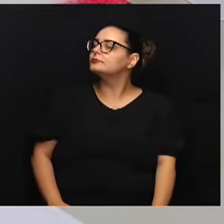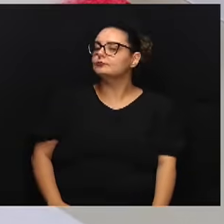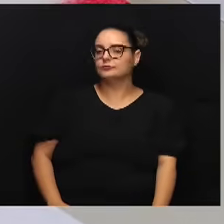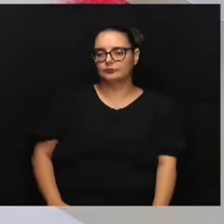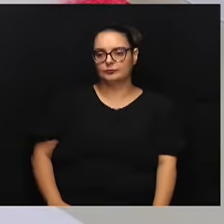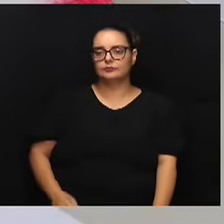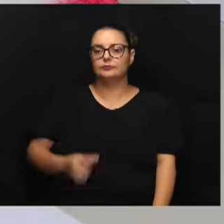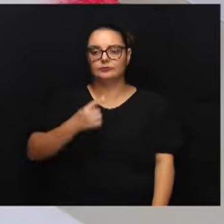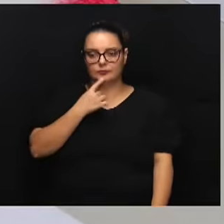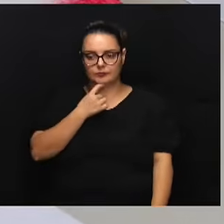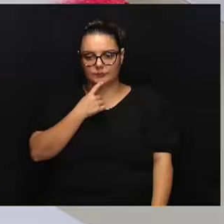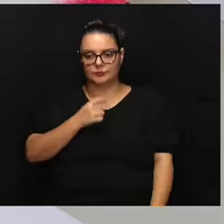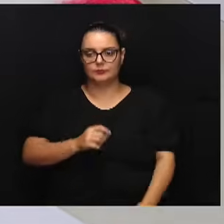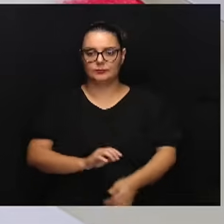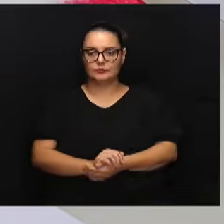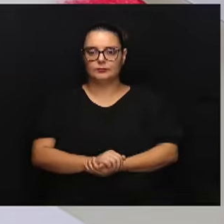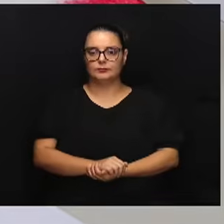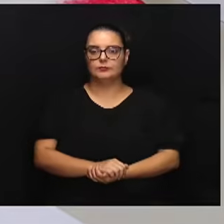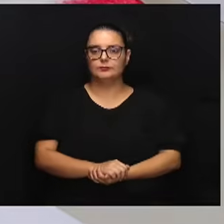Vermelho.